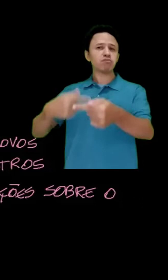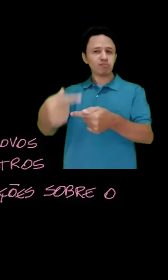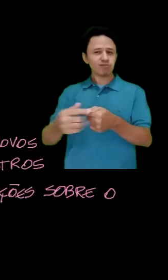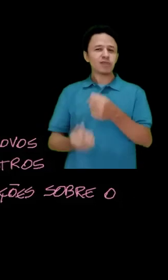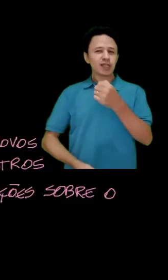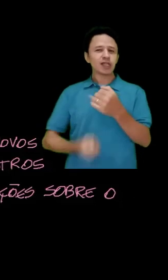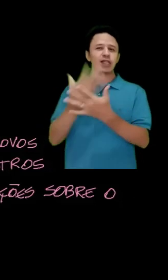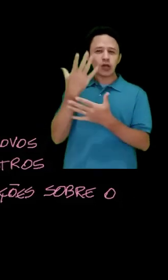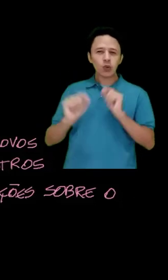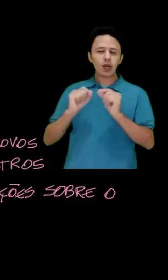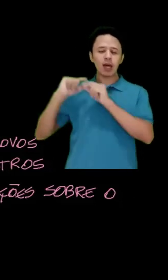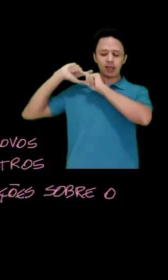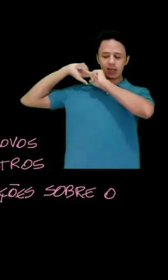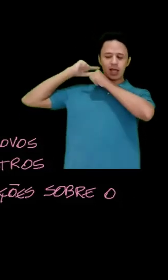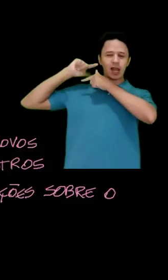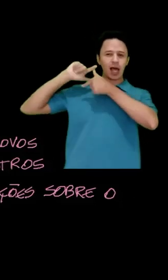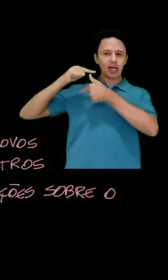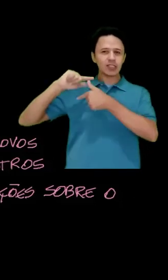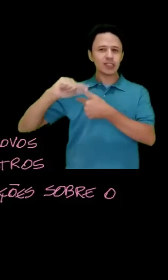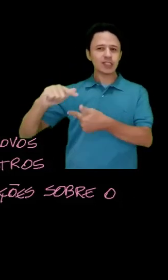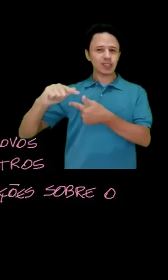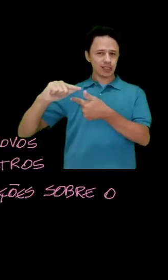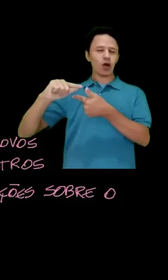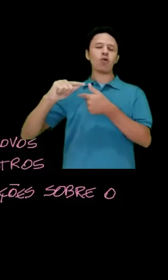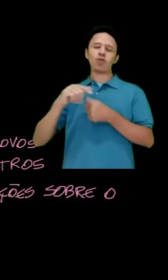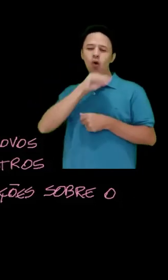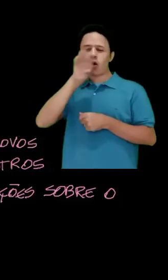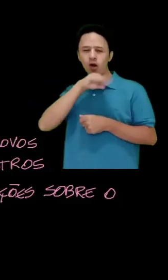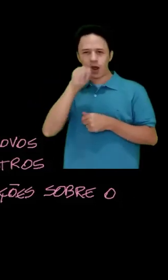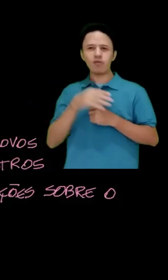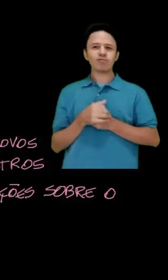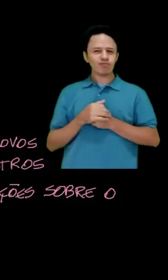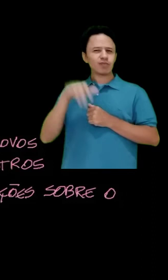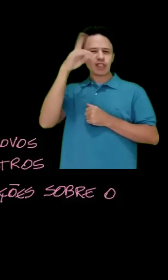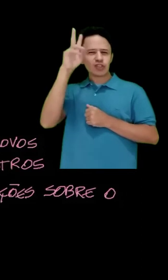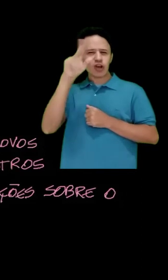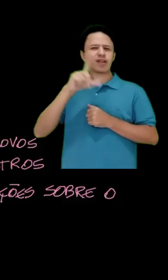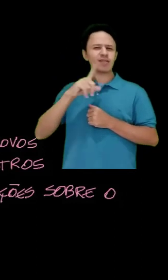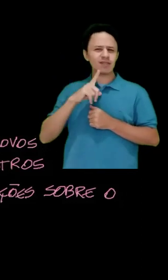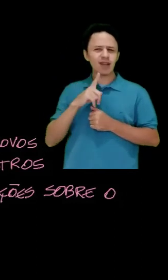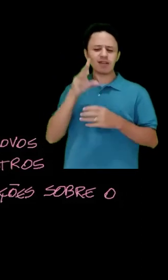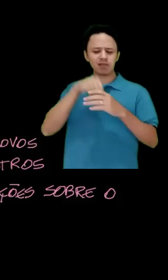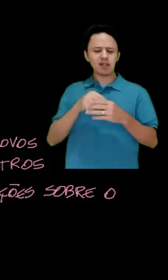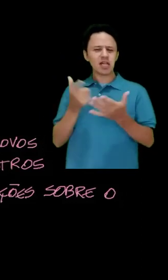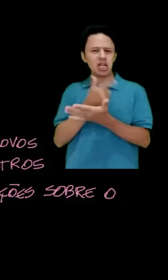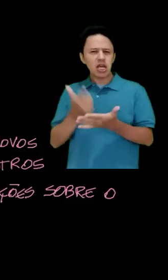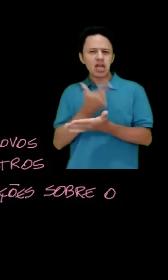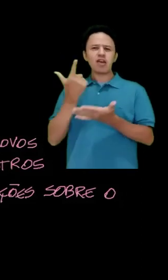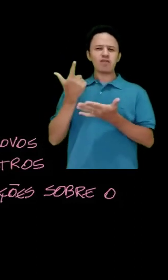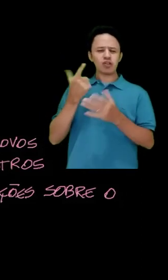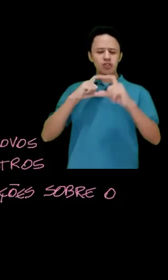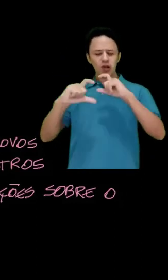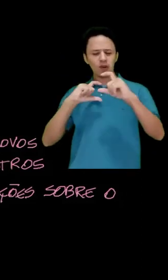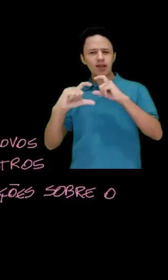criando, assim, uma tradição oral, ou seja, as histórias que hoje nós temos muito facilmente em